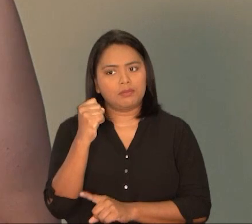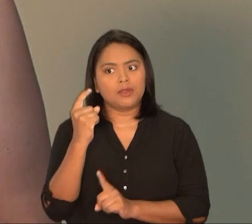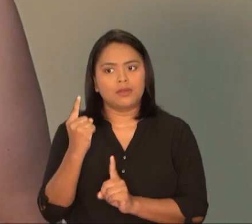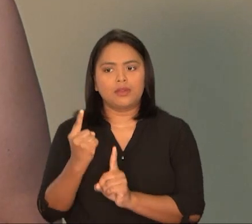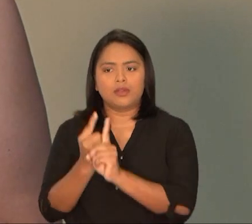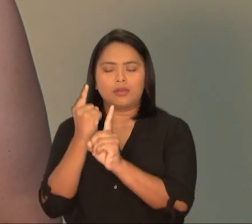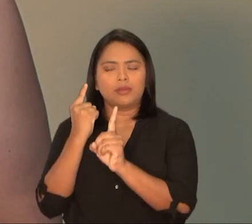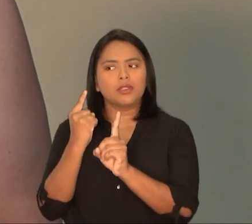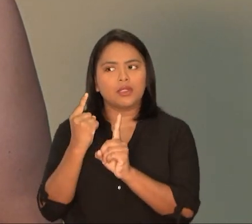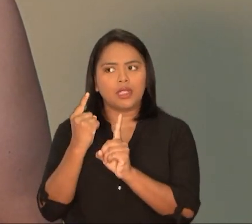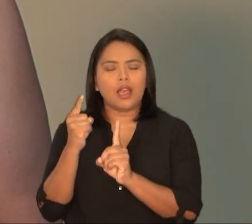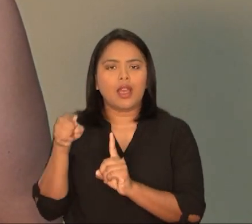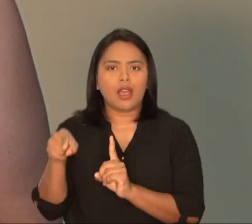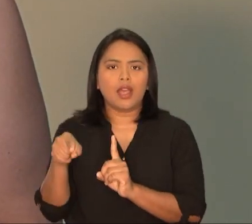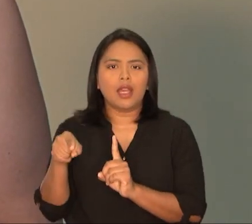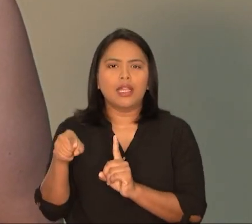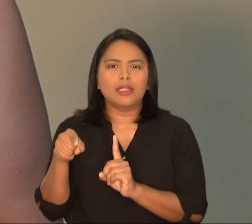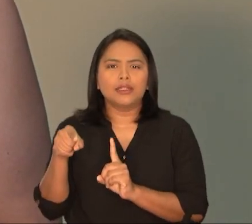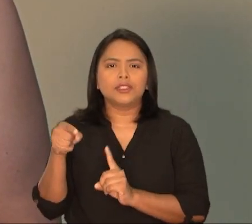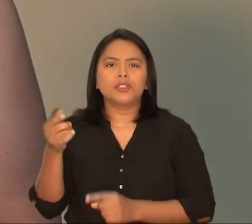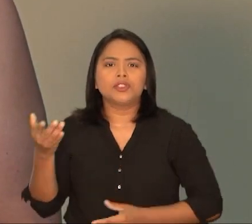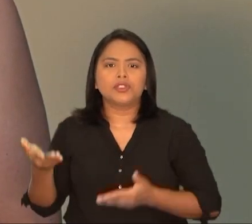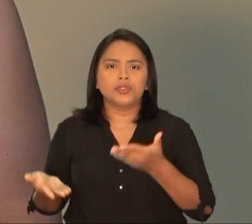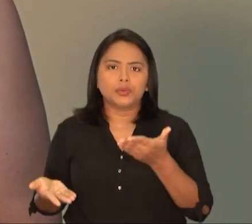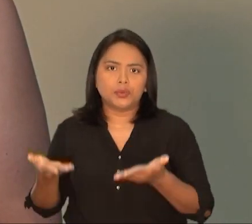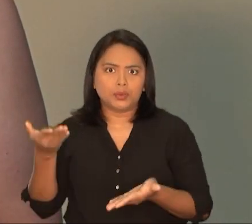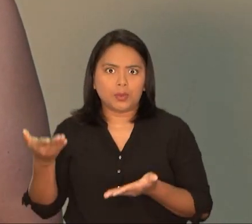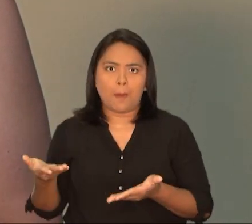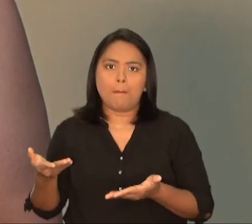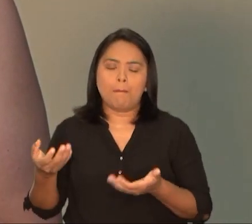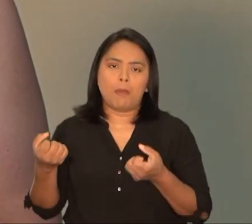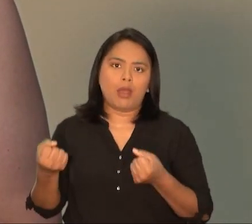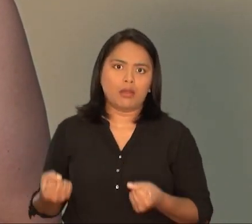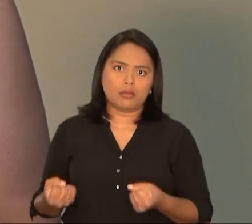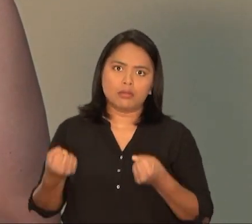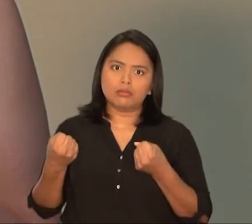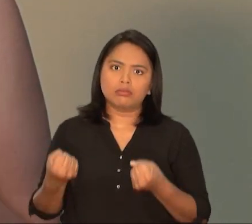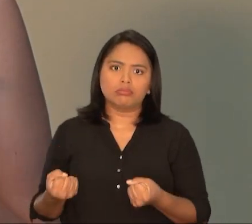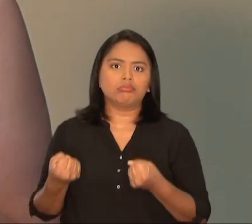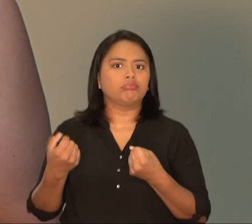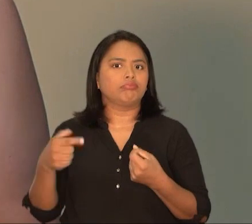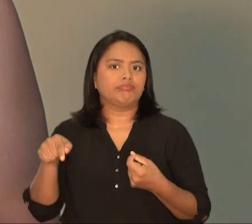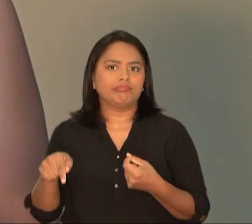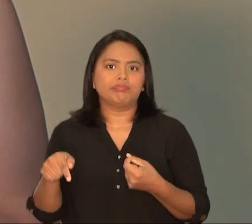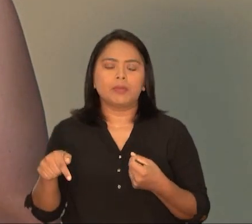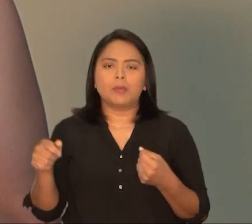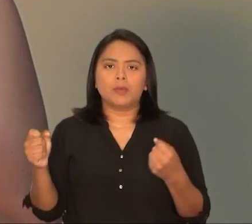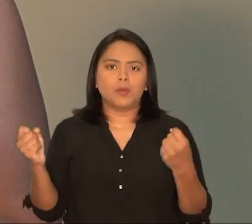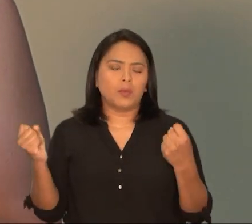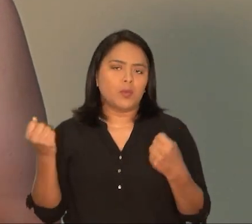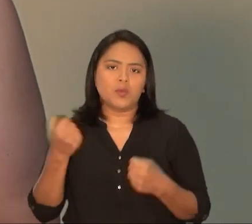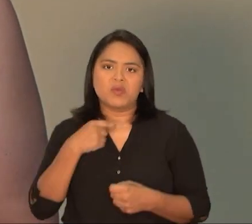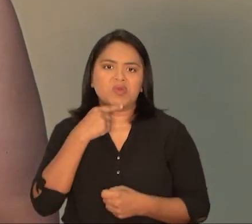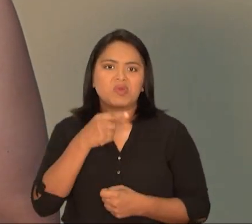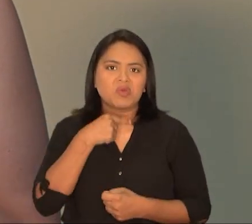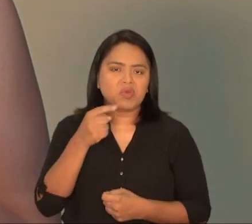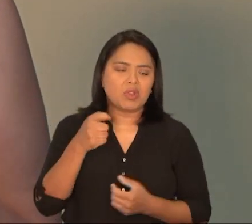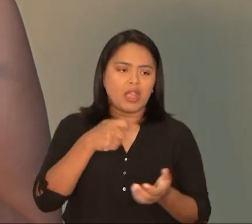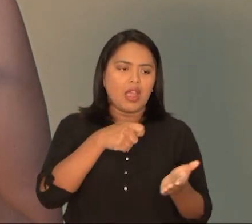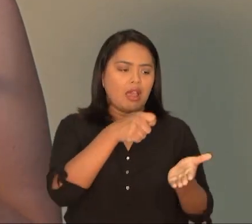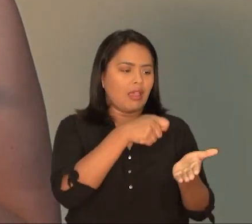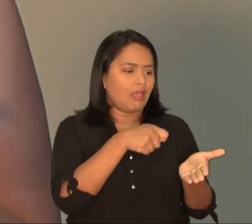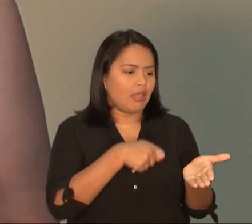Sim. Então, ele foi diagnosticado como autista de grau severo, que não ia ter capacidade de aprender a ler, a